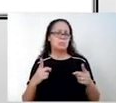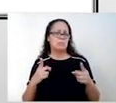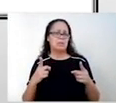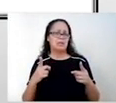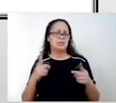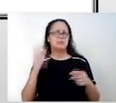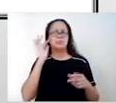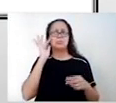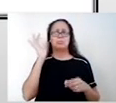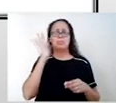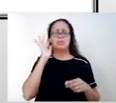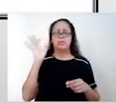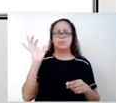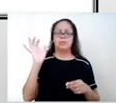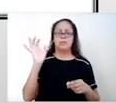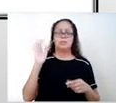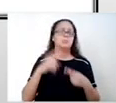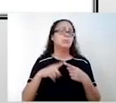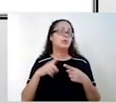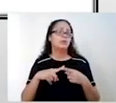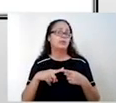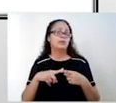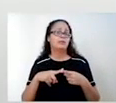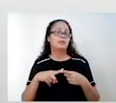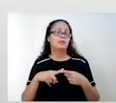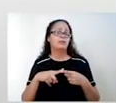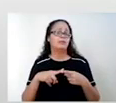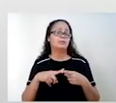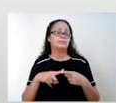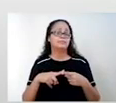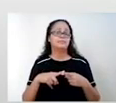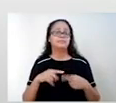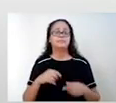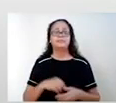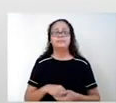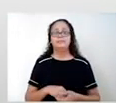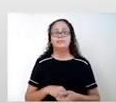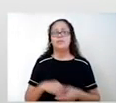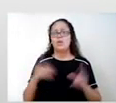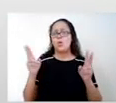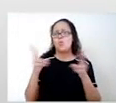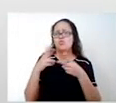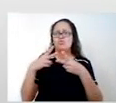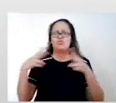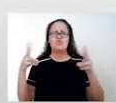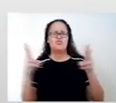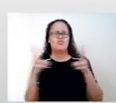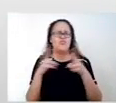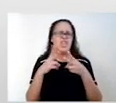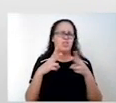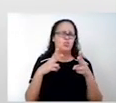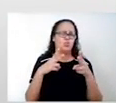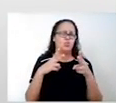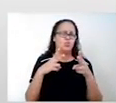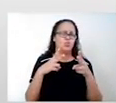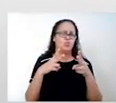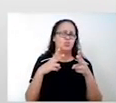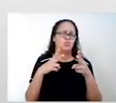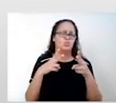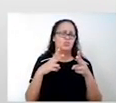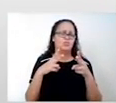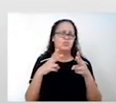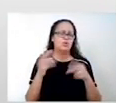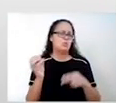por que o vento mexeu tanto com ela assim? Bom, Um vento ali?